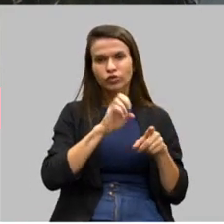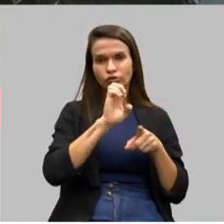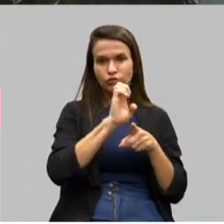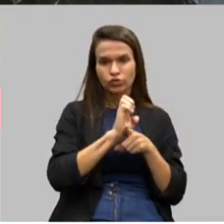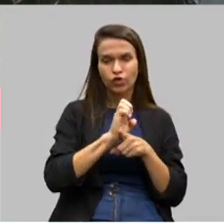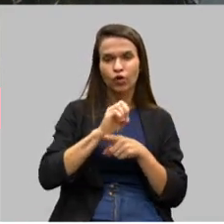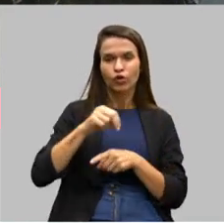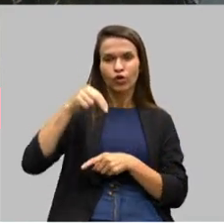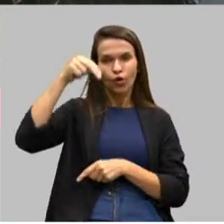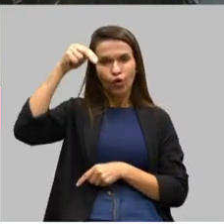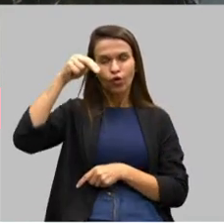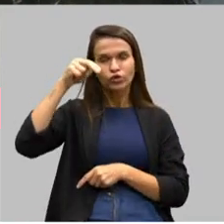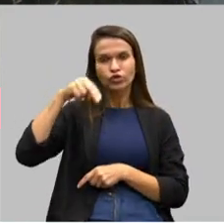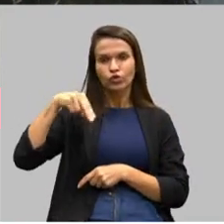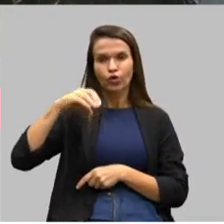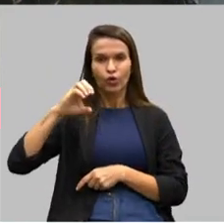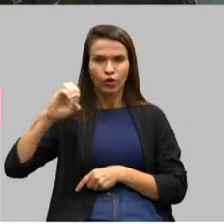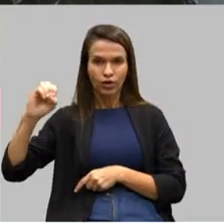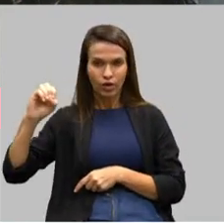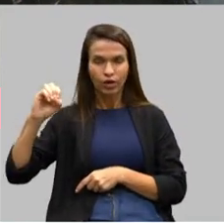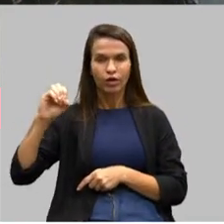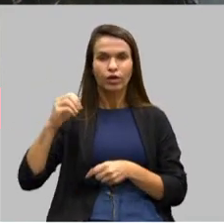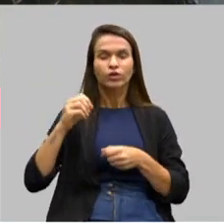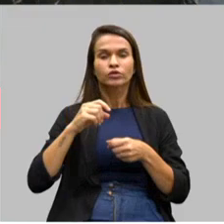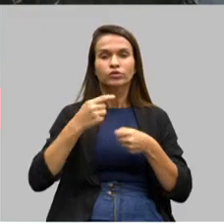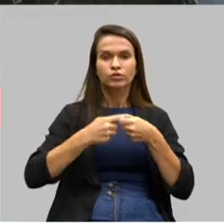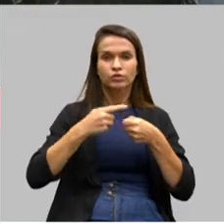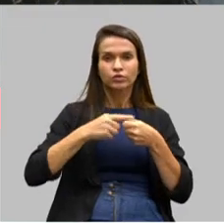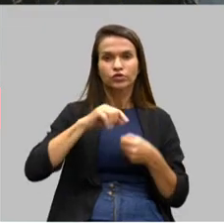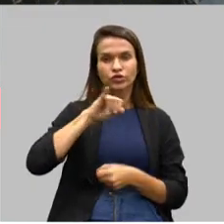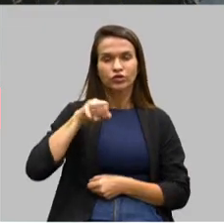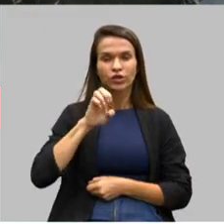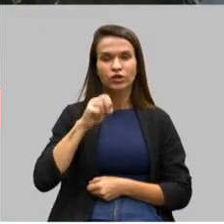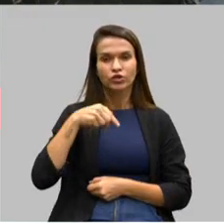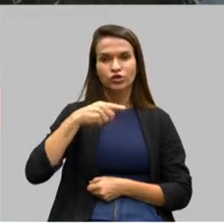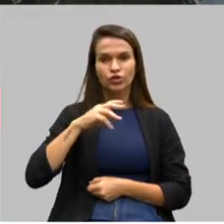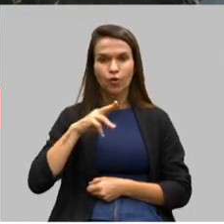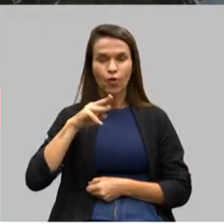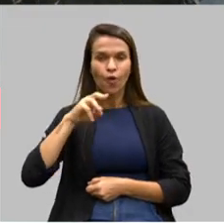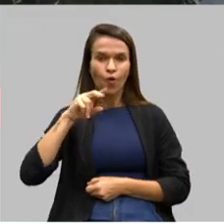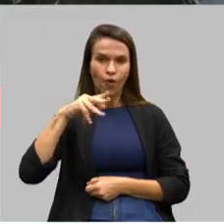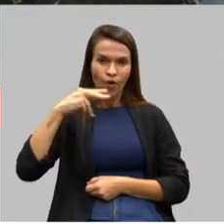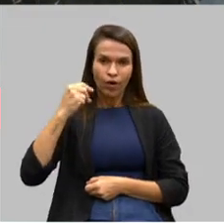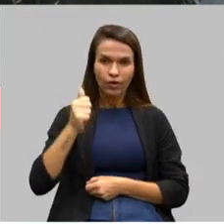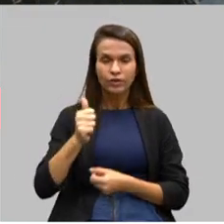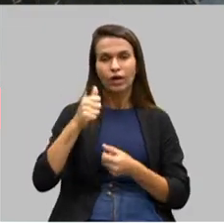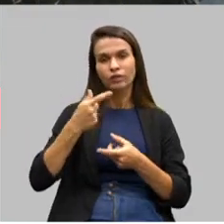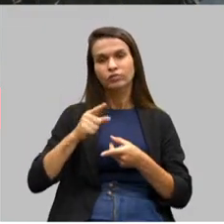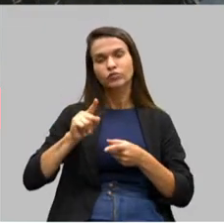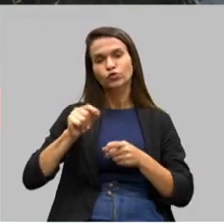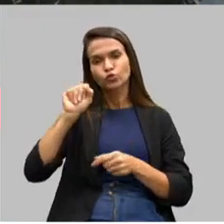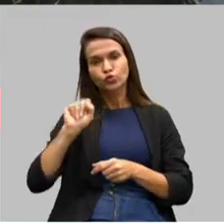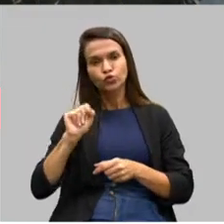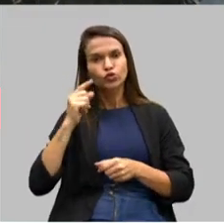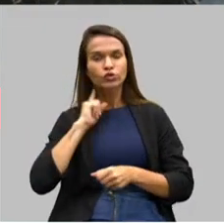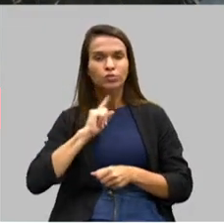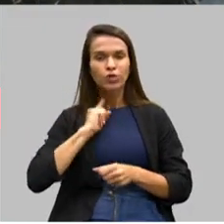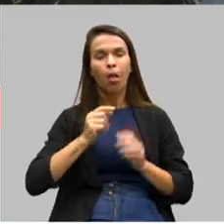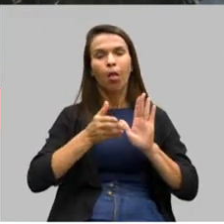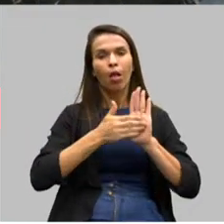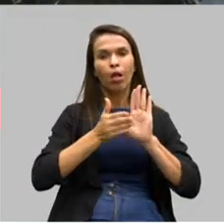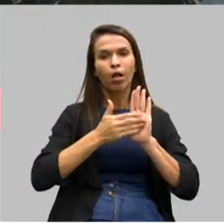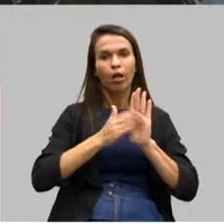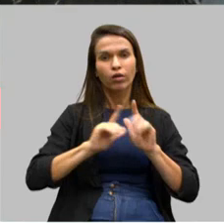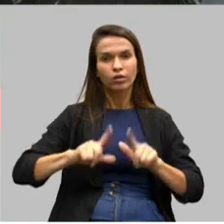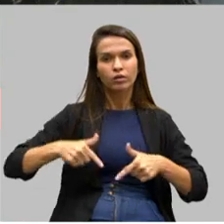Norte, Noroeste, Vales do Jequitinhonha e Mucuri, Zona da Mata e Sul de Minas, para reunir propostas de ação. Para além de todas